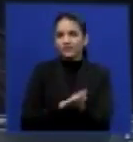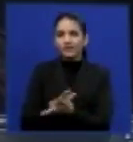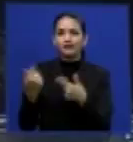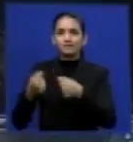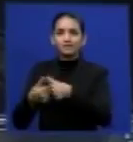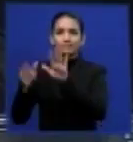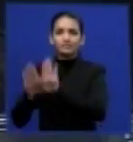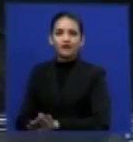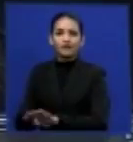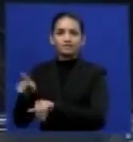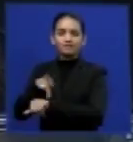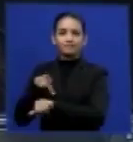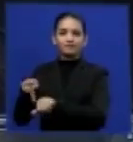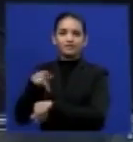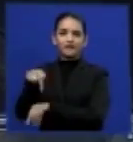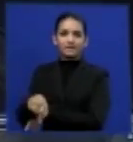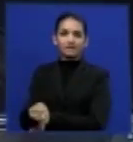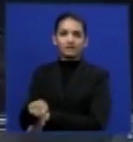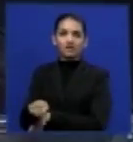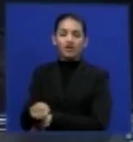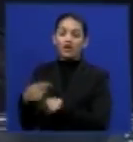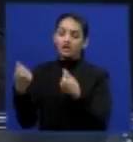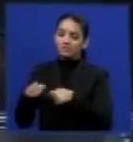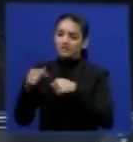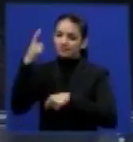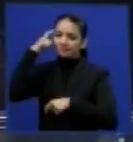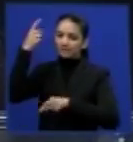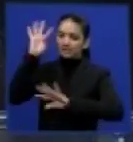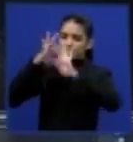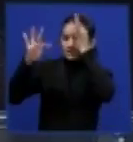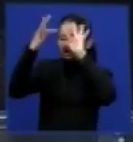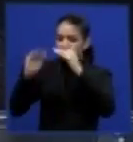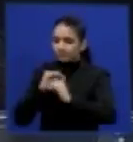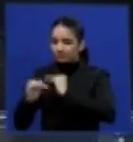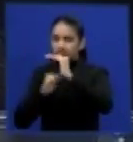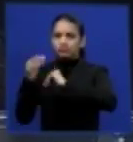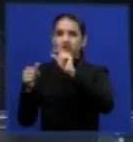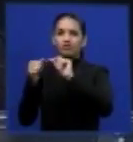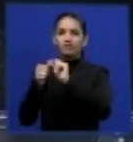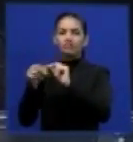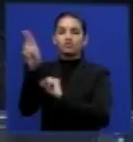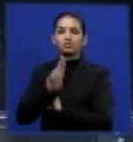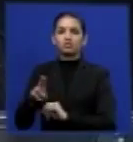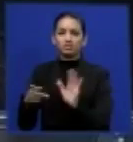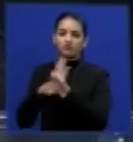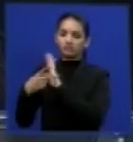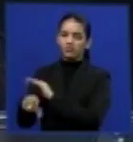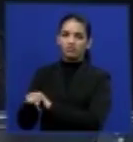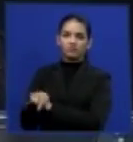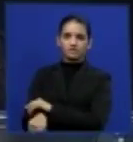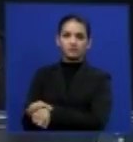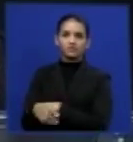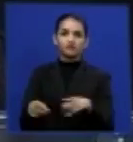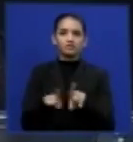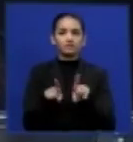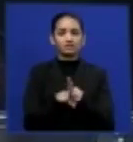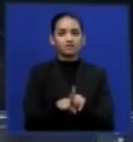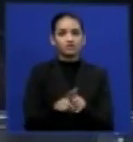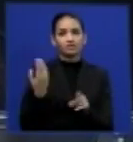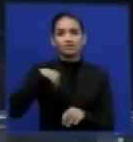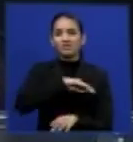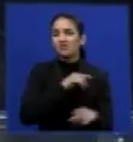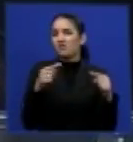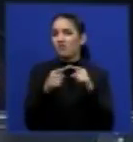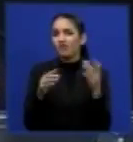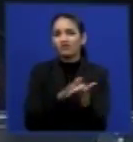inservíveis excelência somos favoráveis ao comércio entre as nações porém de produtos e não de lixo e mercadoria usada